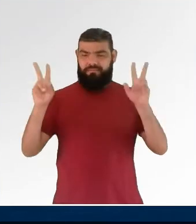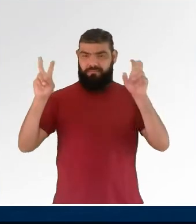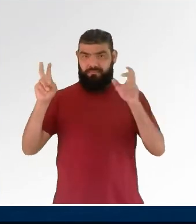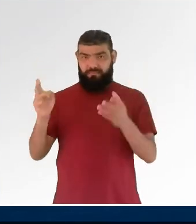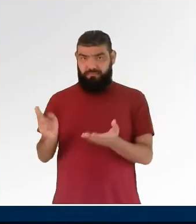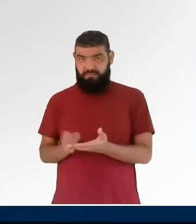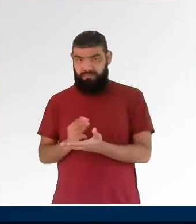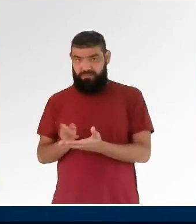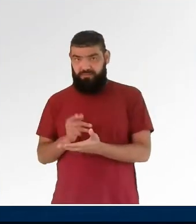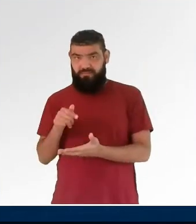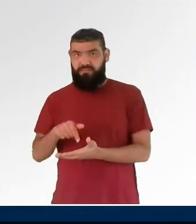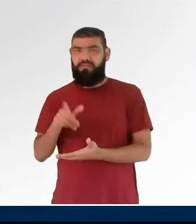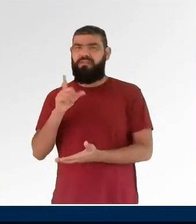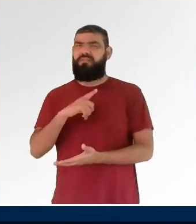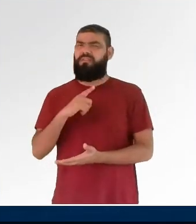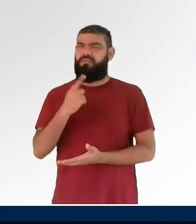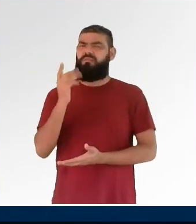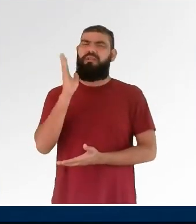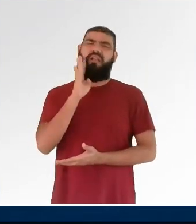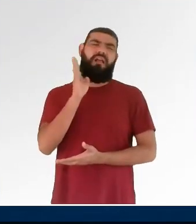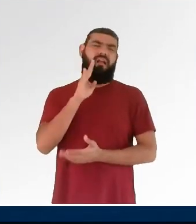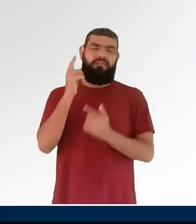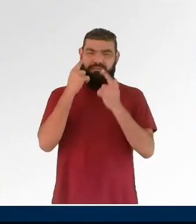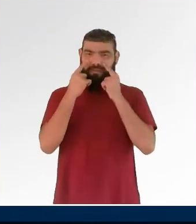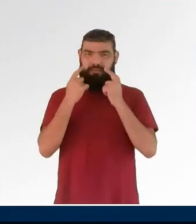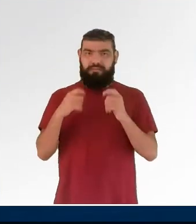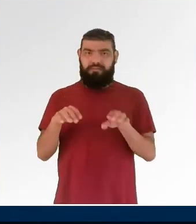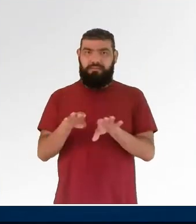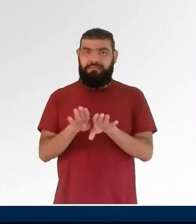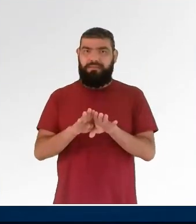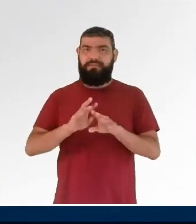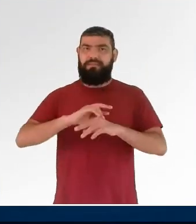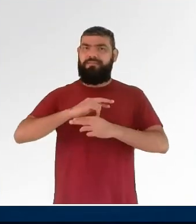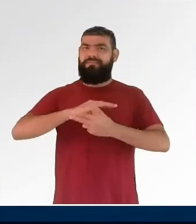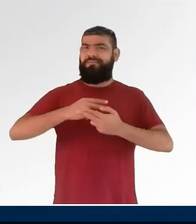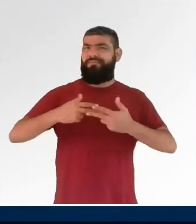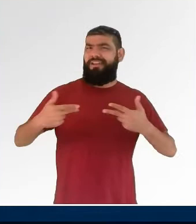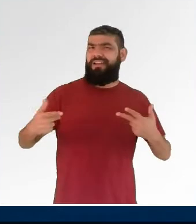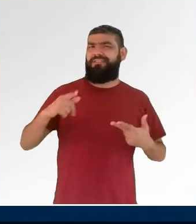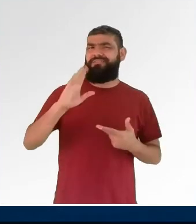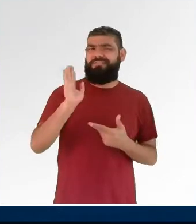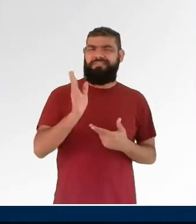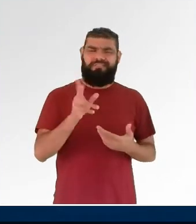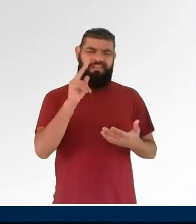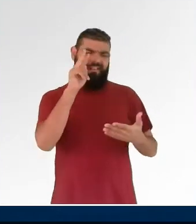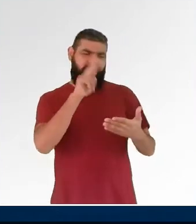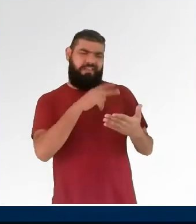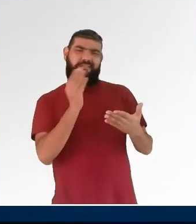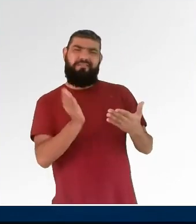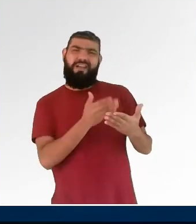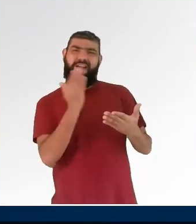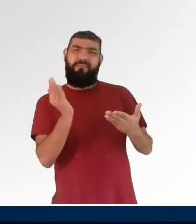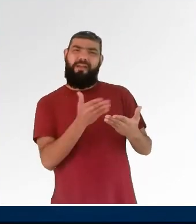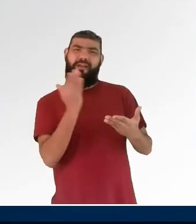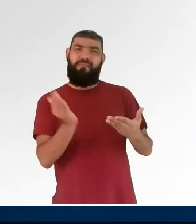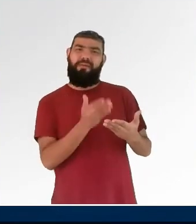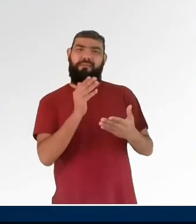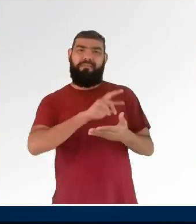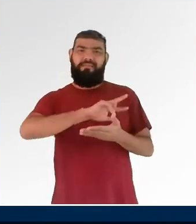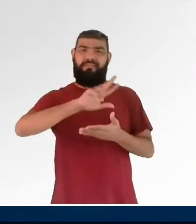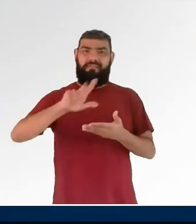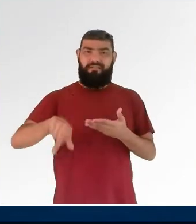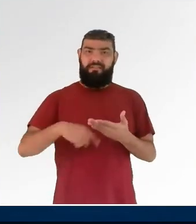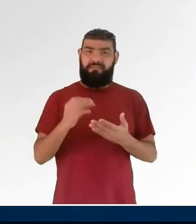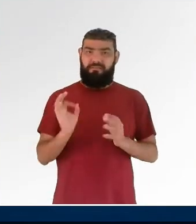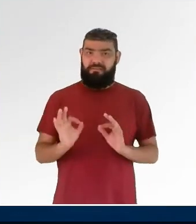bem legal, um deles bem interessante também, são vários. Você deve ter lido vários livros na sua vida, com certeza. Se não leu muitos,